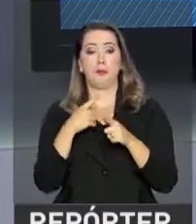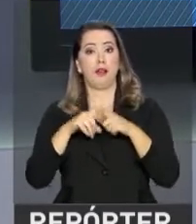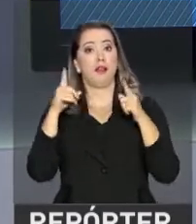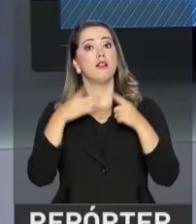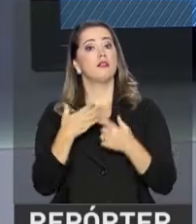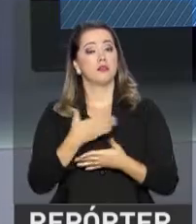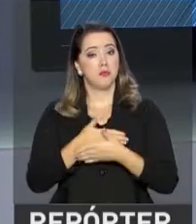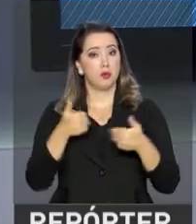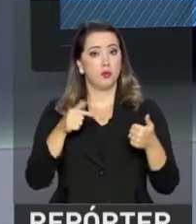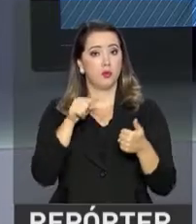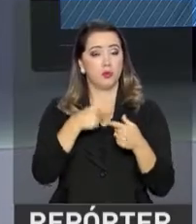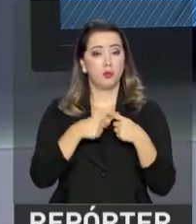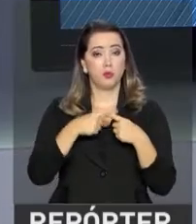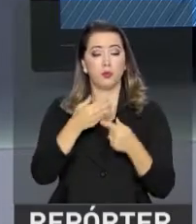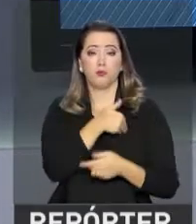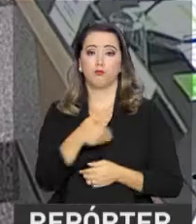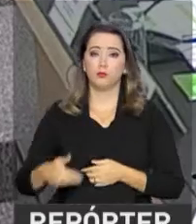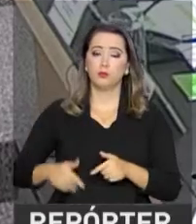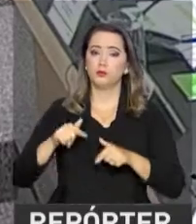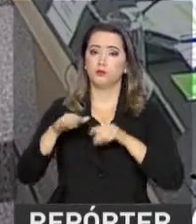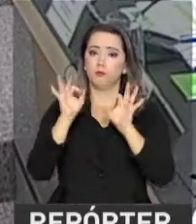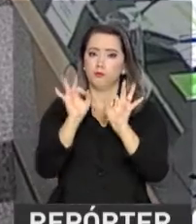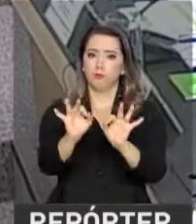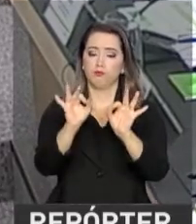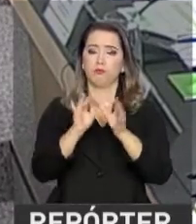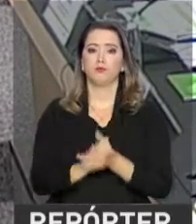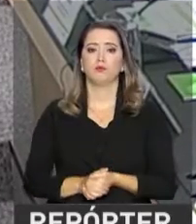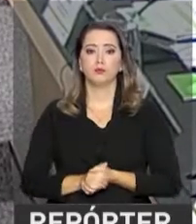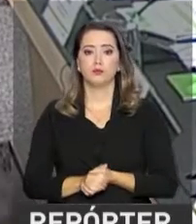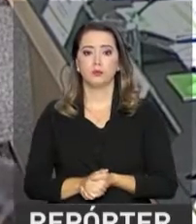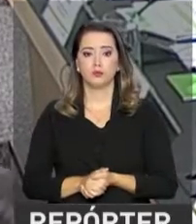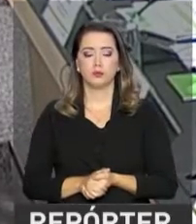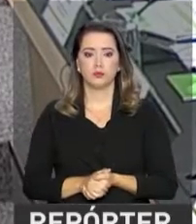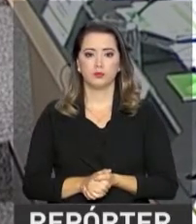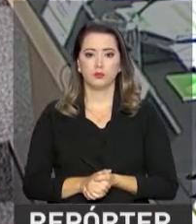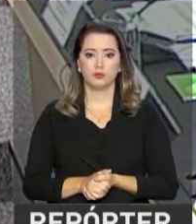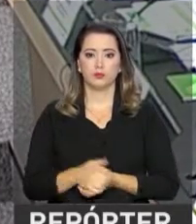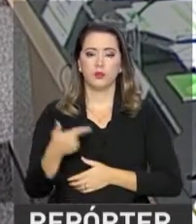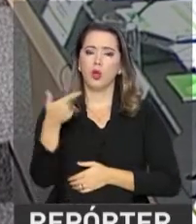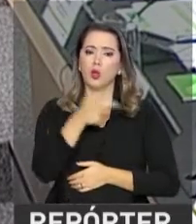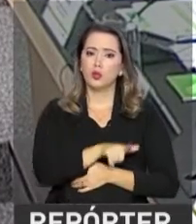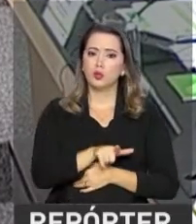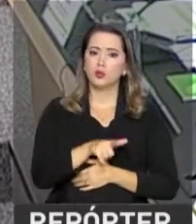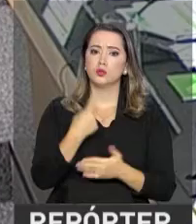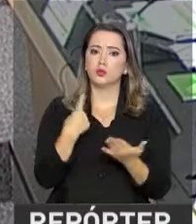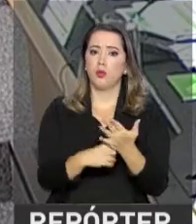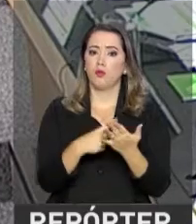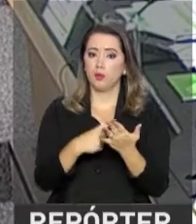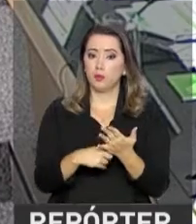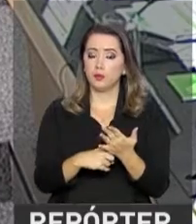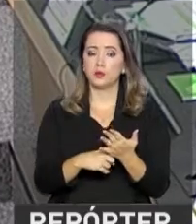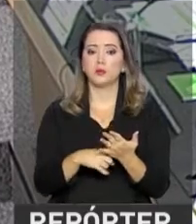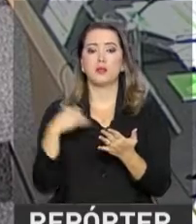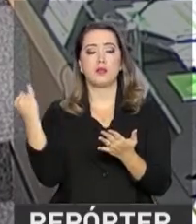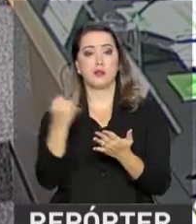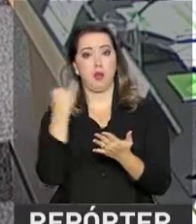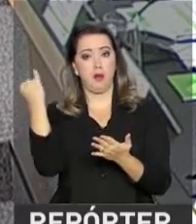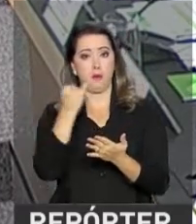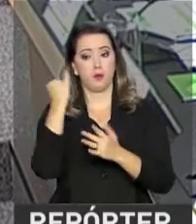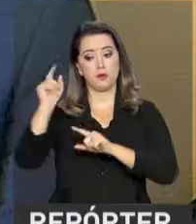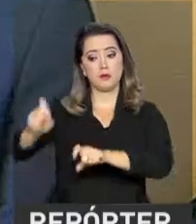rapidez e transparência mais uma vez fica comprovado a importância da agricultura